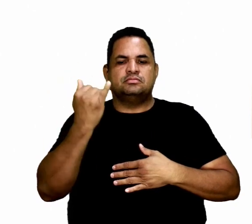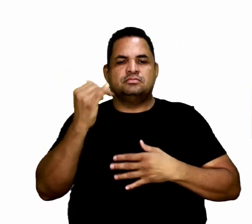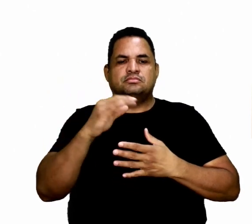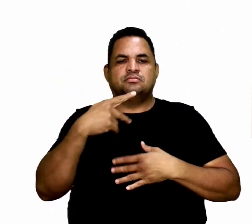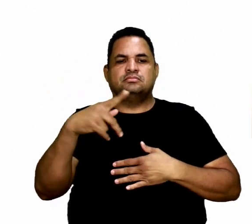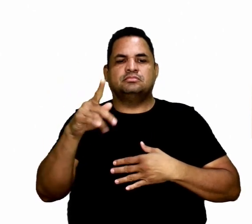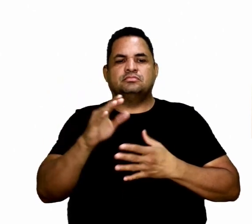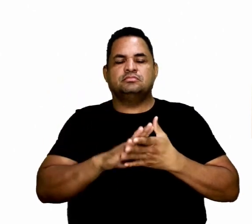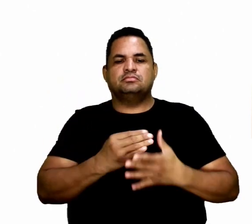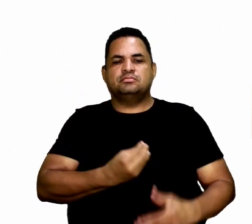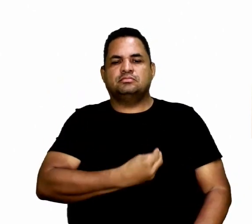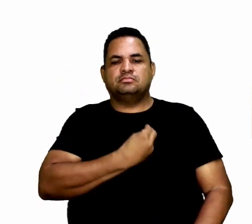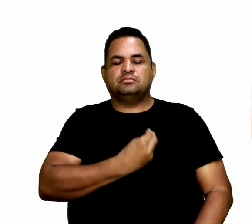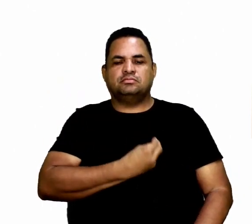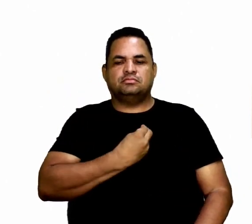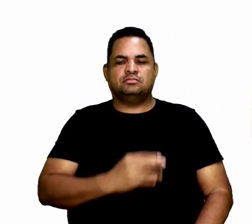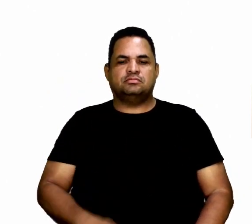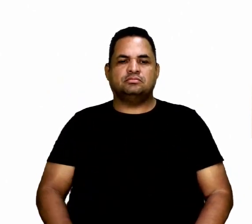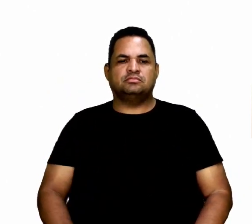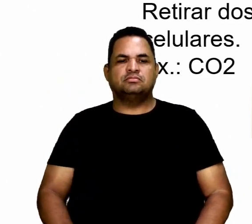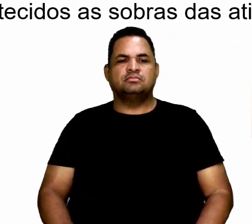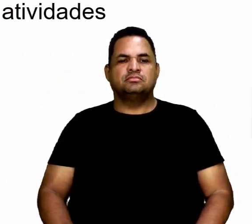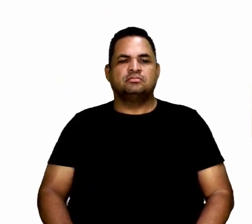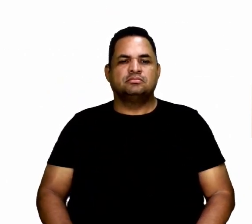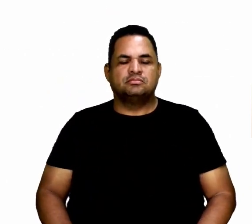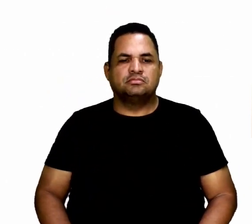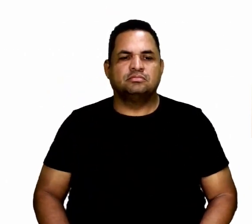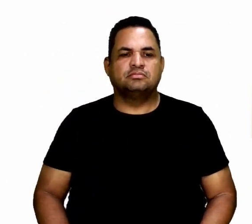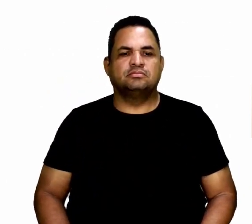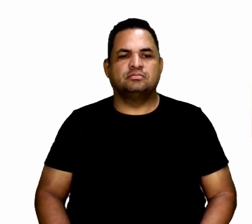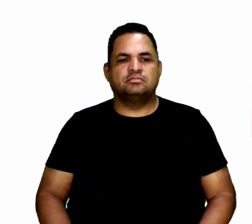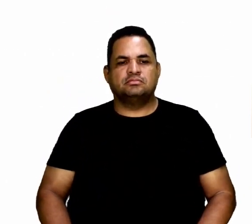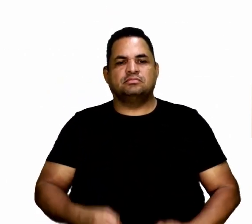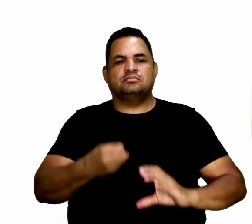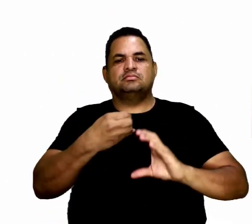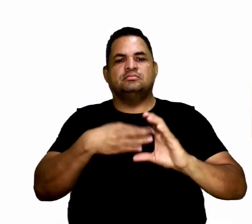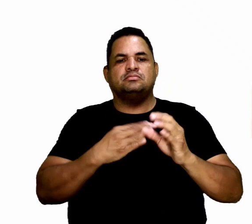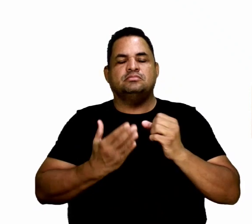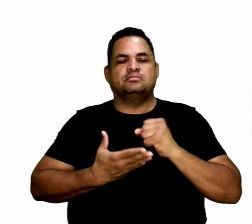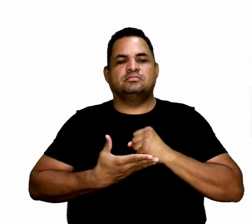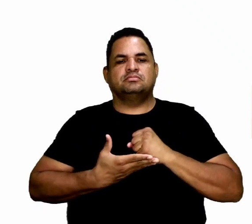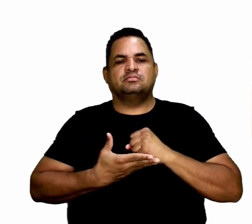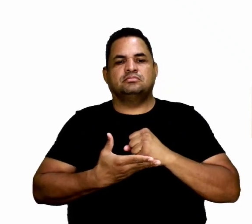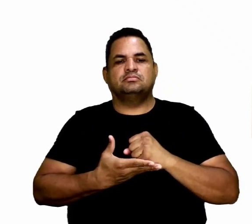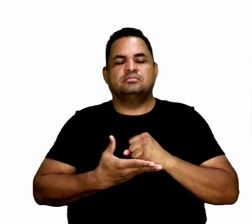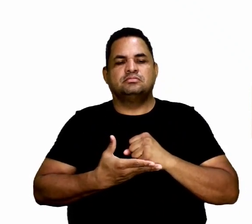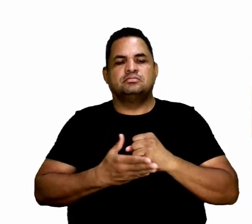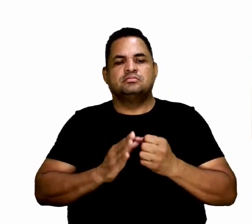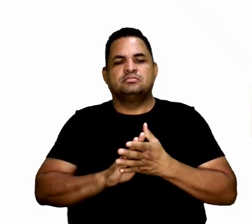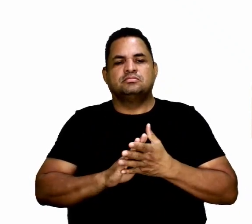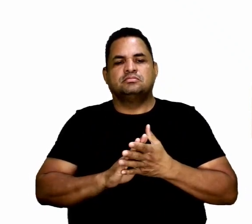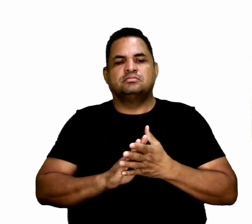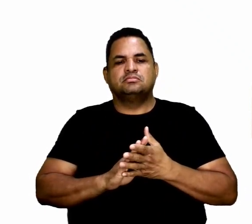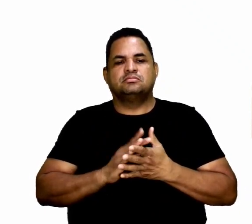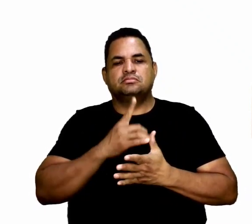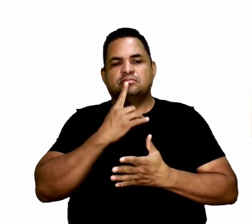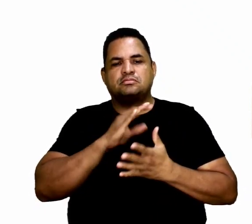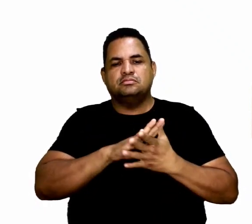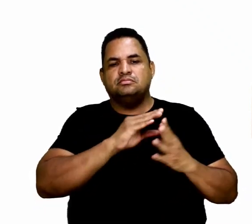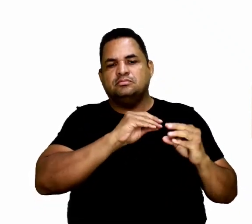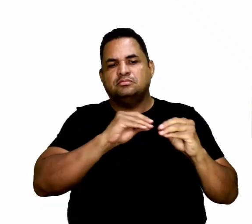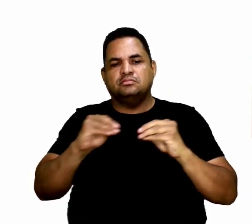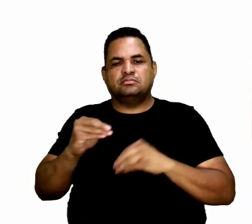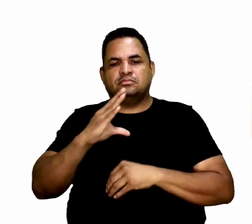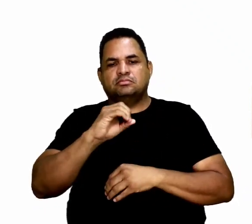nossa sobrevivência, tá bom? Então, funções básicas do sangue. Transportar oxigênio e nutrientes para